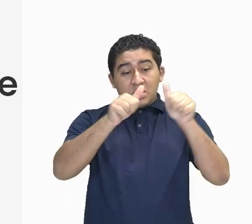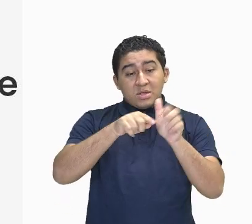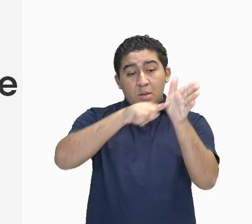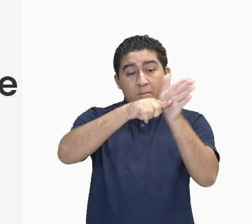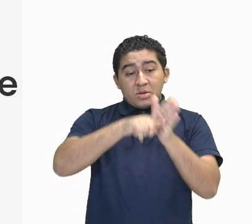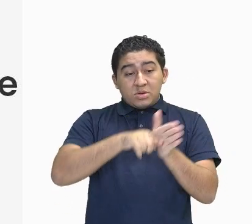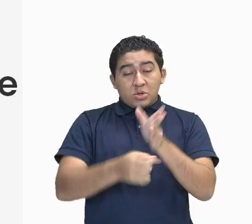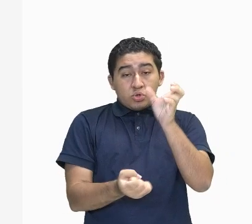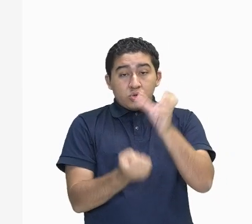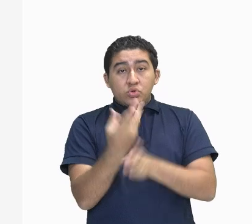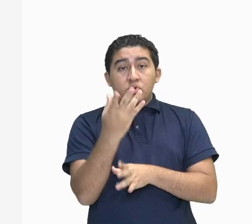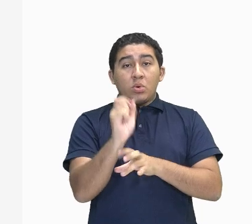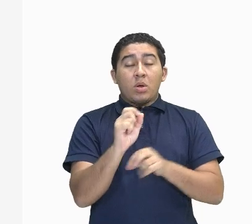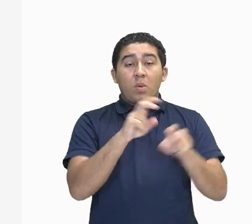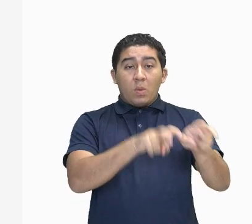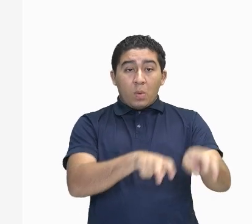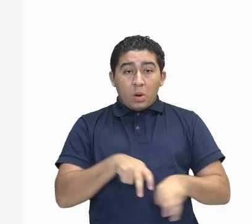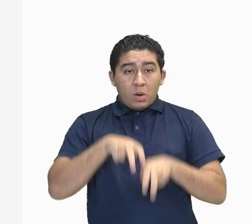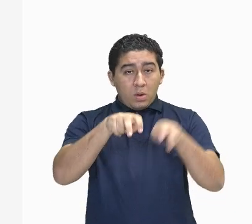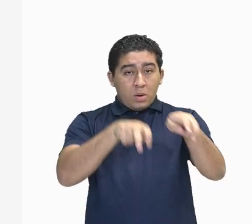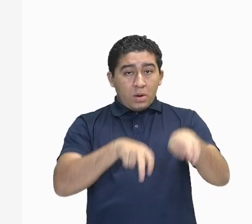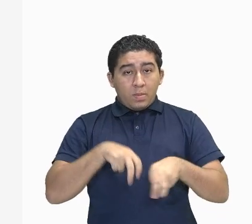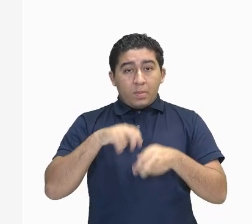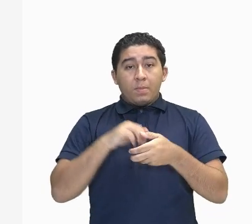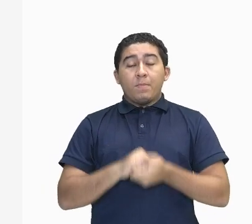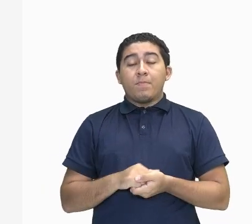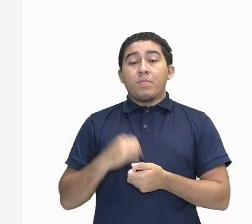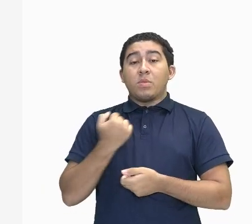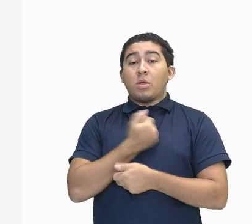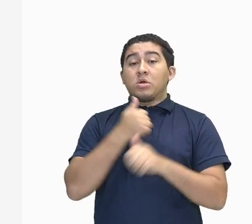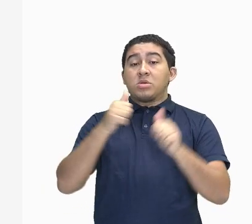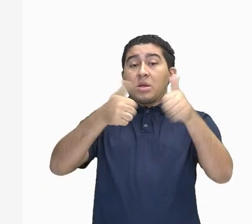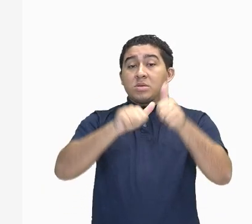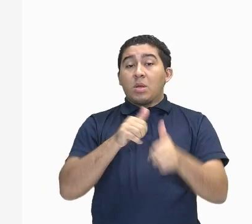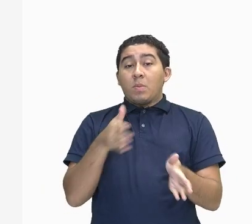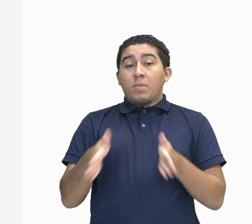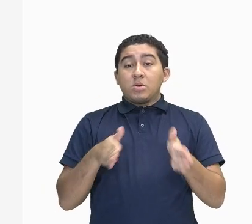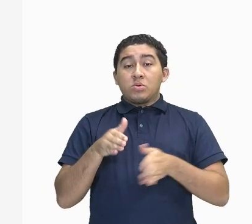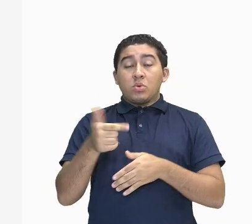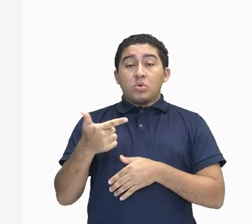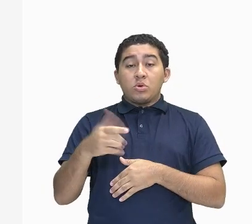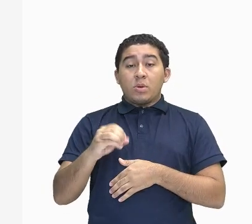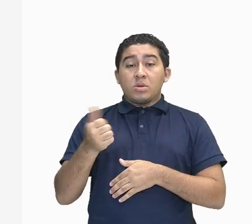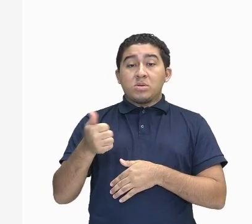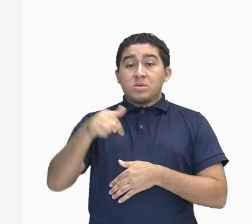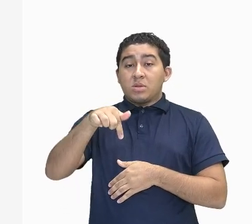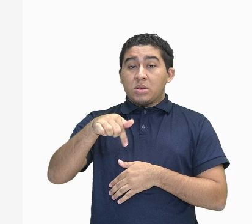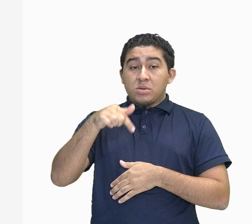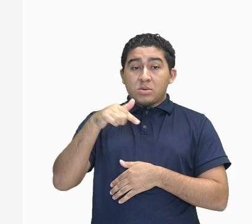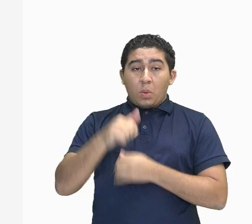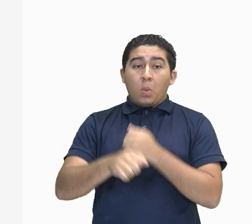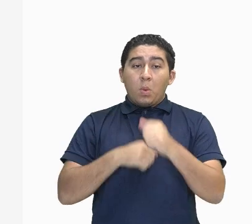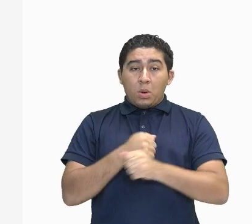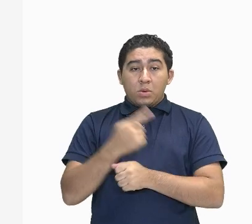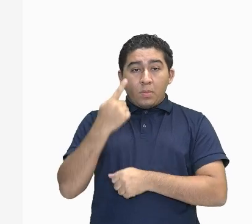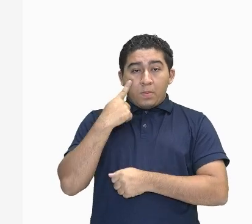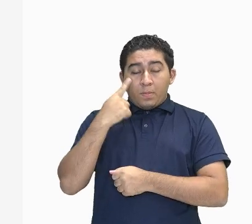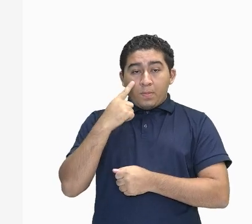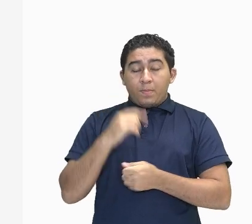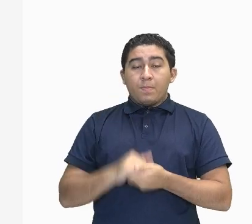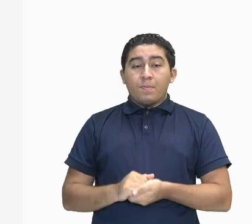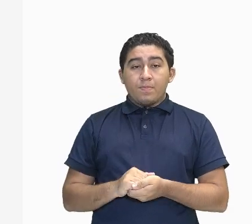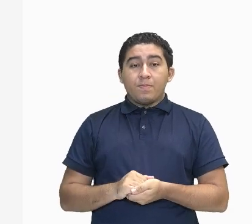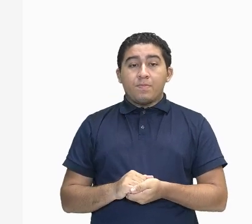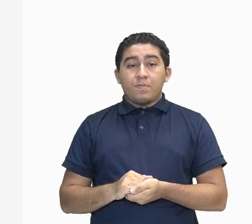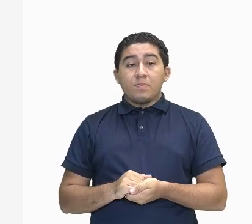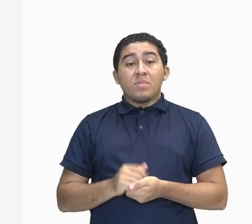censo agropecuário. Nós iremos analisar aí o período de 2017. Olha só, no período